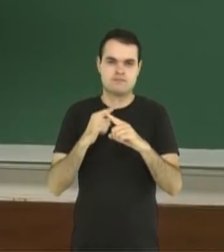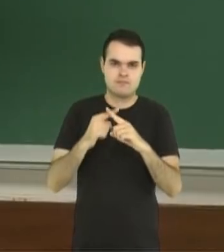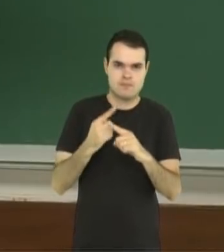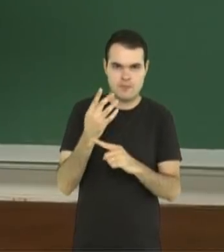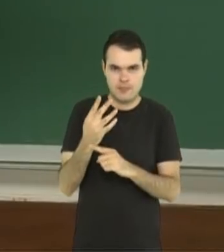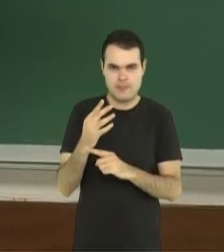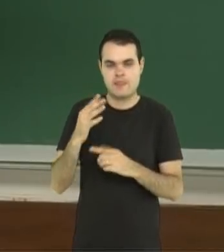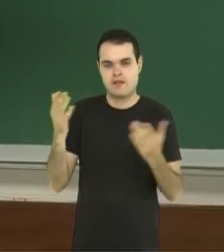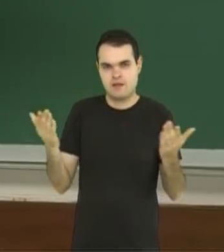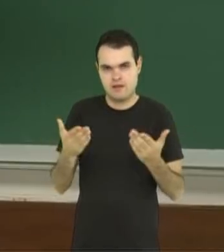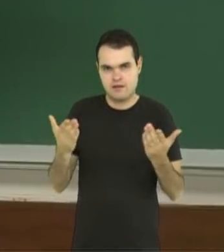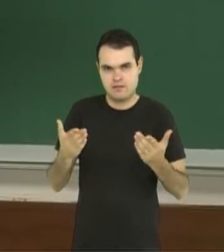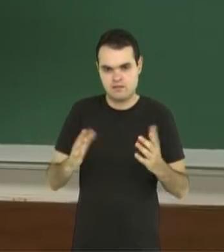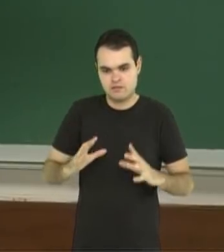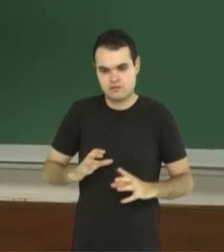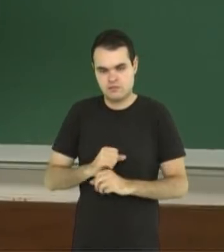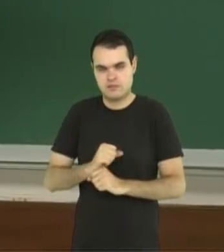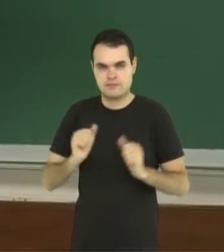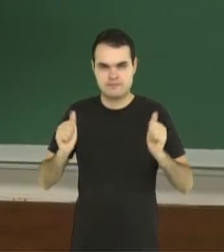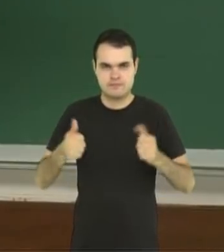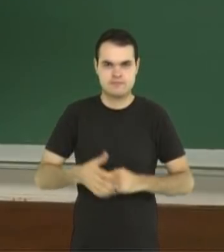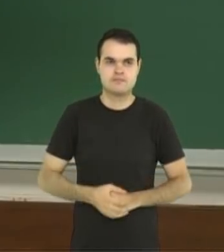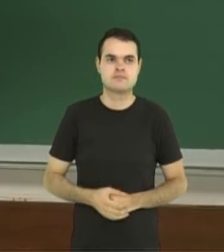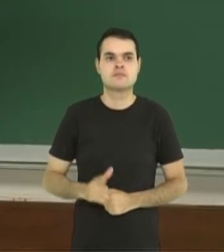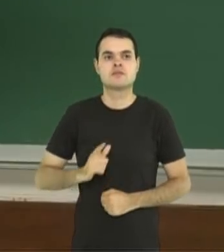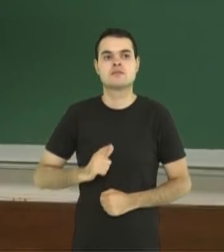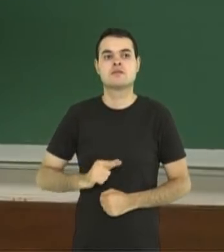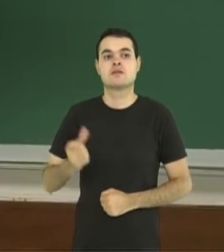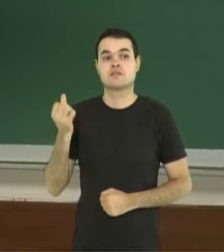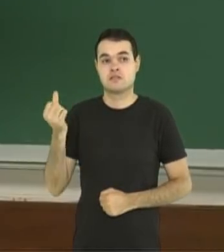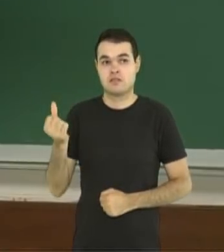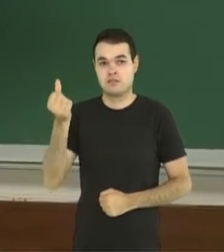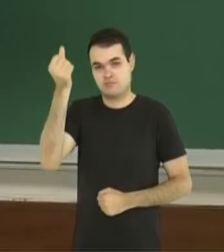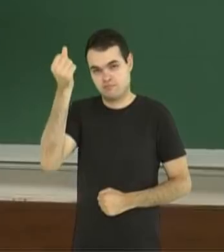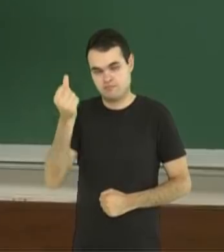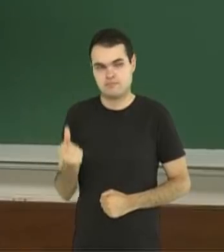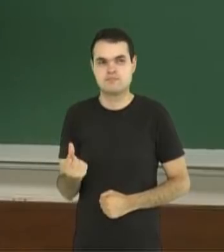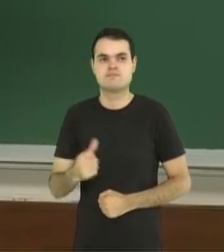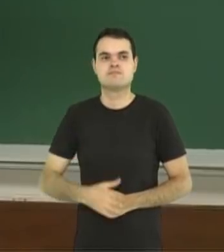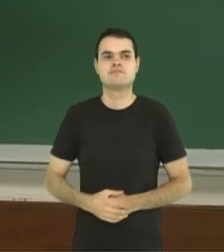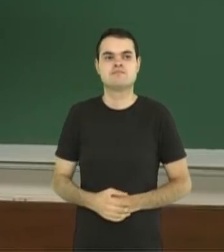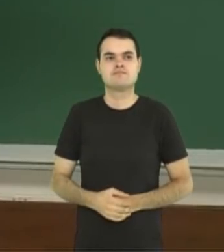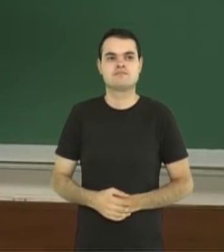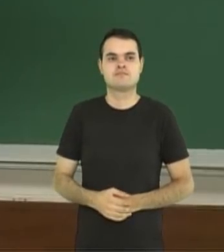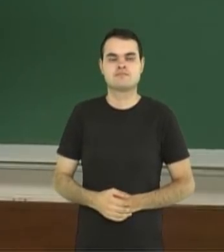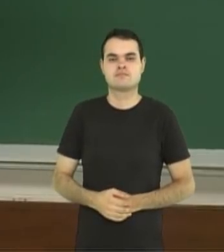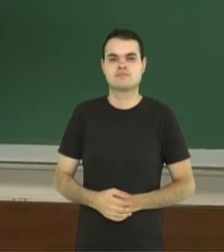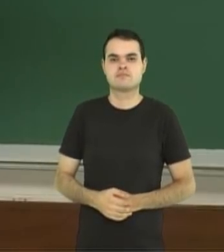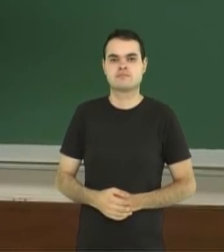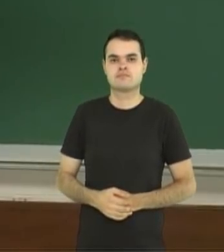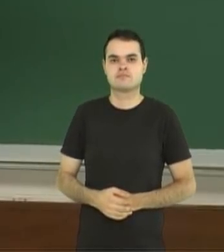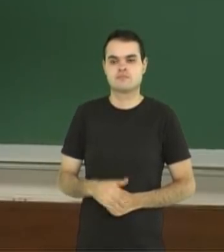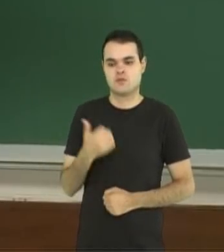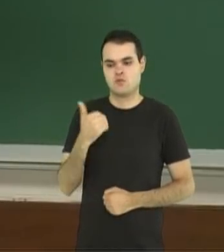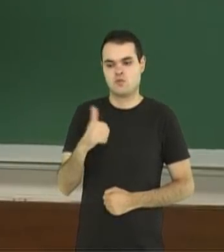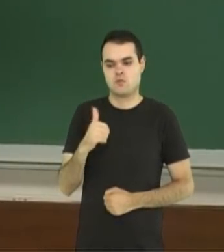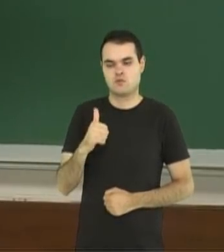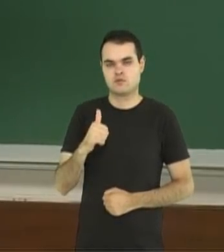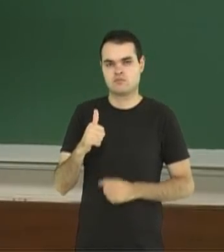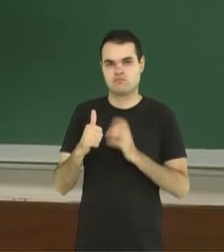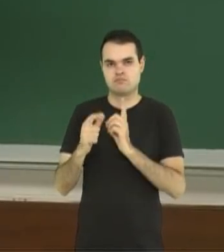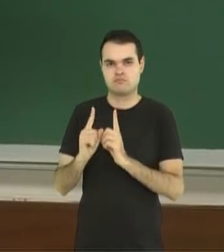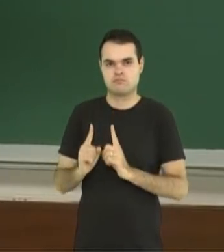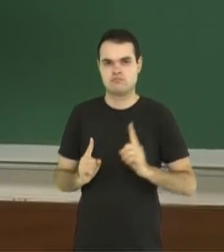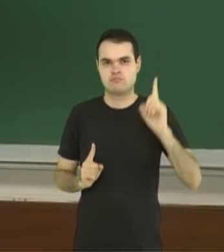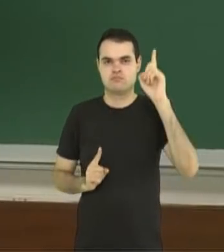multiplicação pelo 4, agora vou somar. Então, eu tenho 6, né? 6 mais 0, 6. 7 mais 4, 11. Subiu